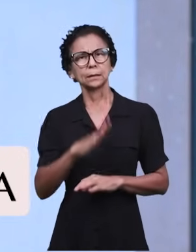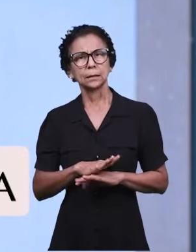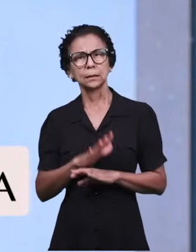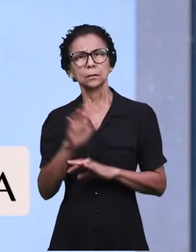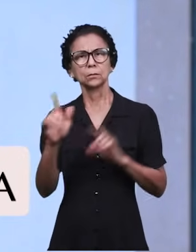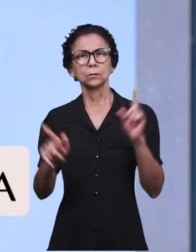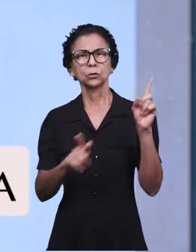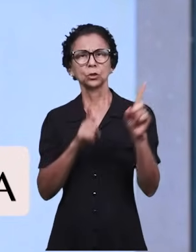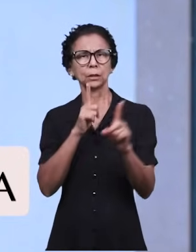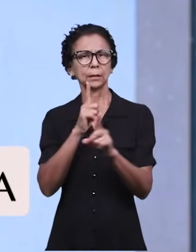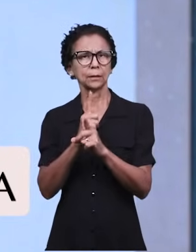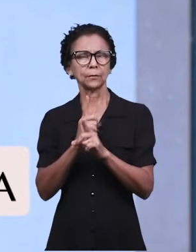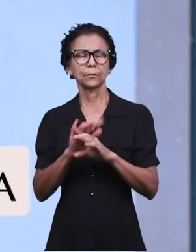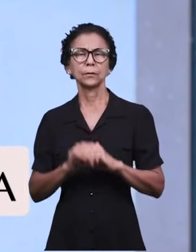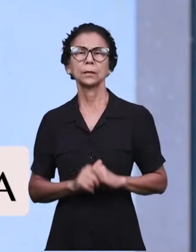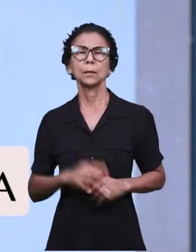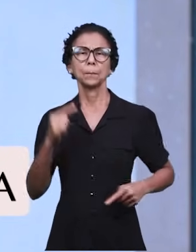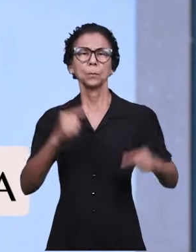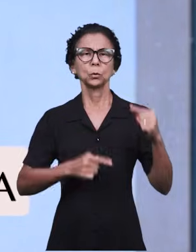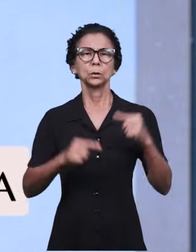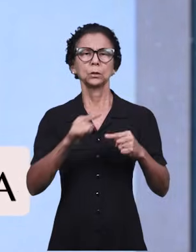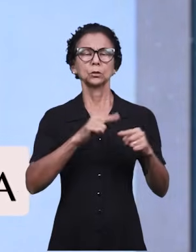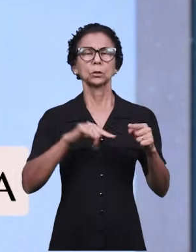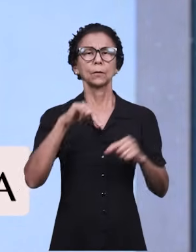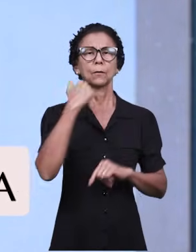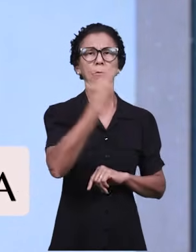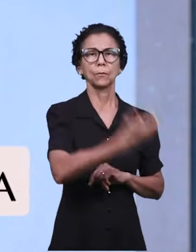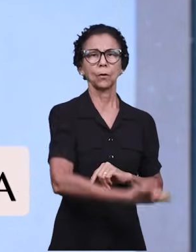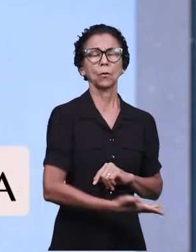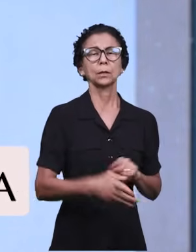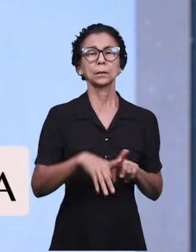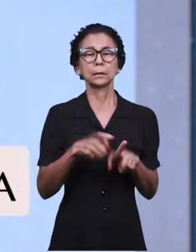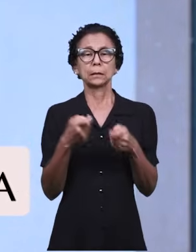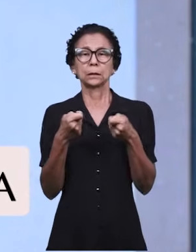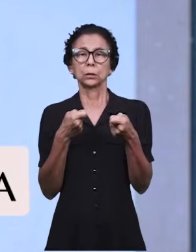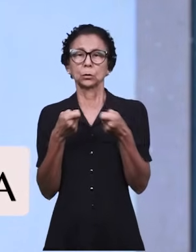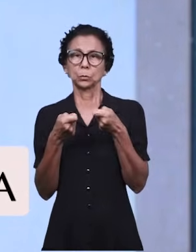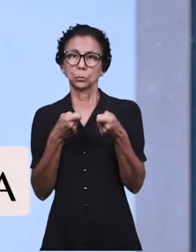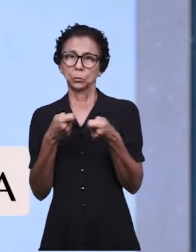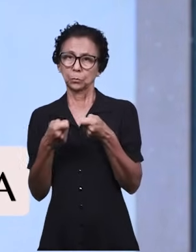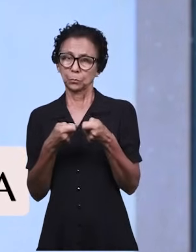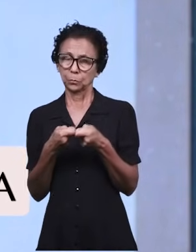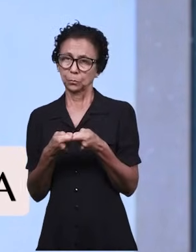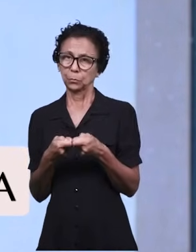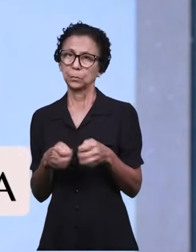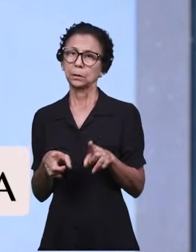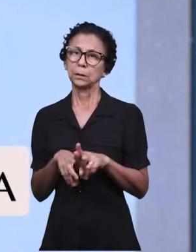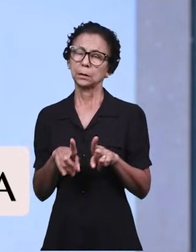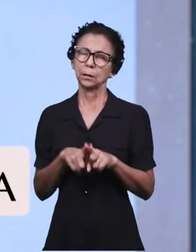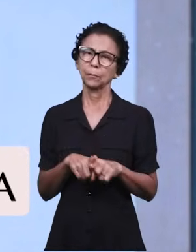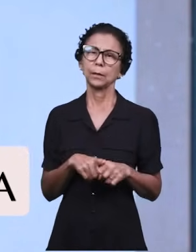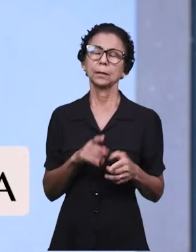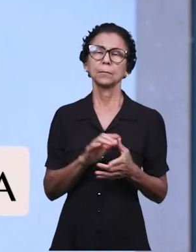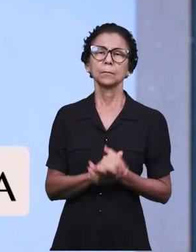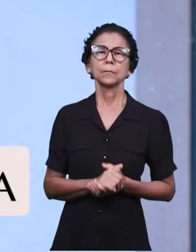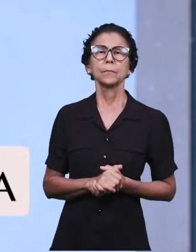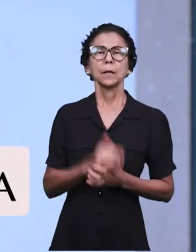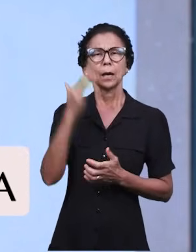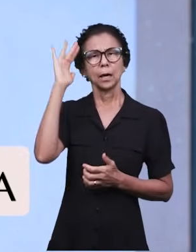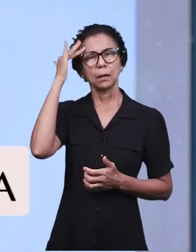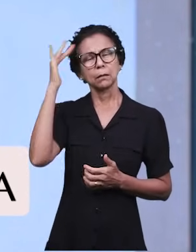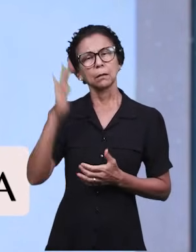e política internacional e economia, além de noções de direito. Essas